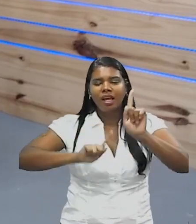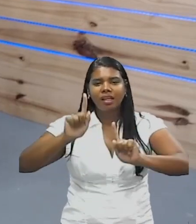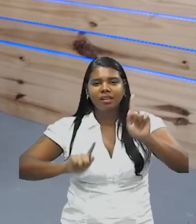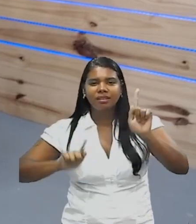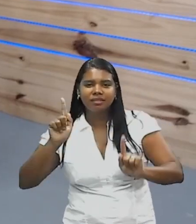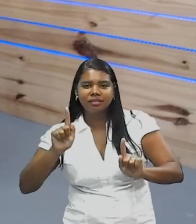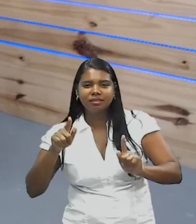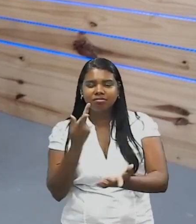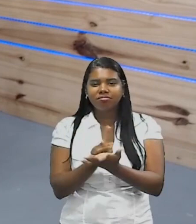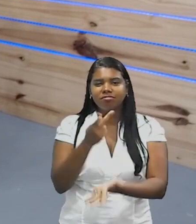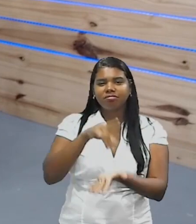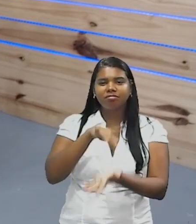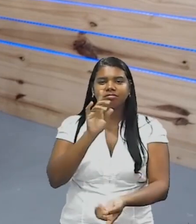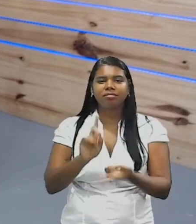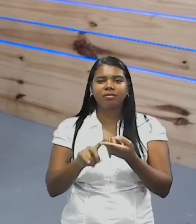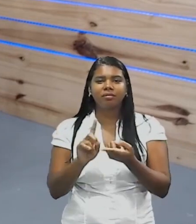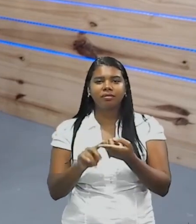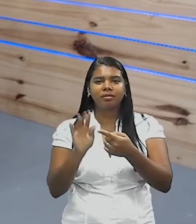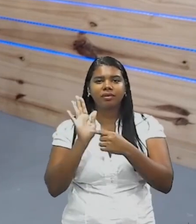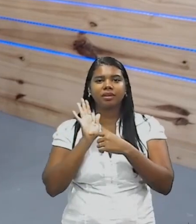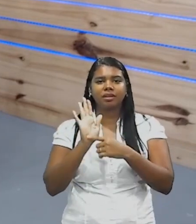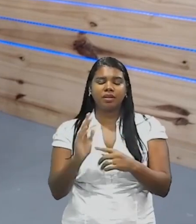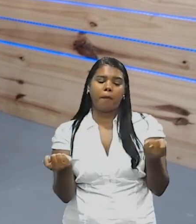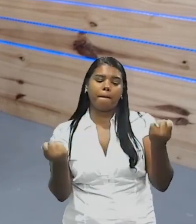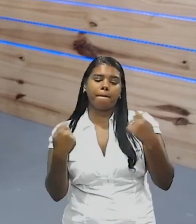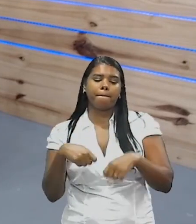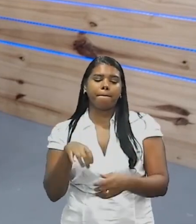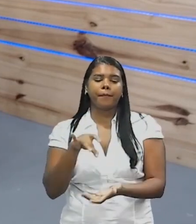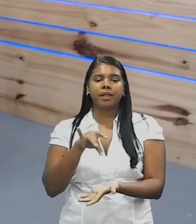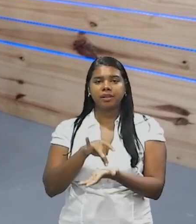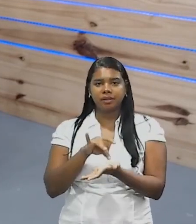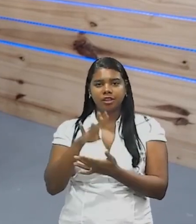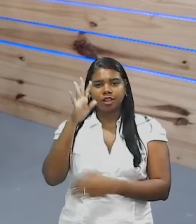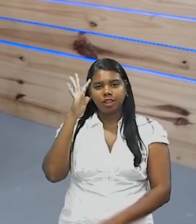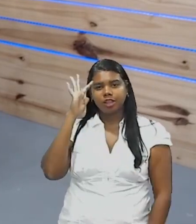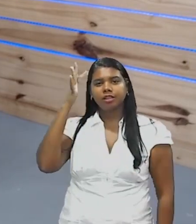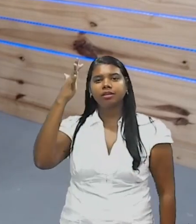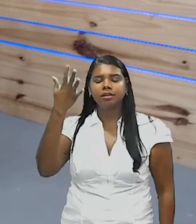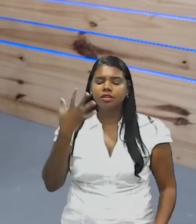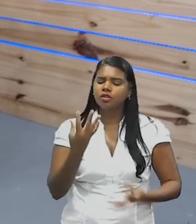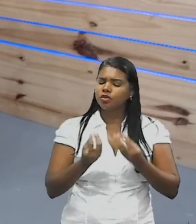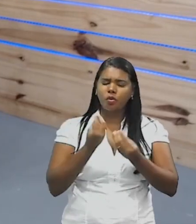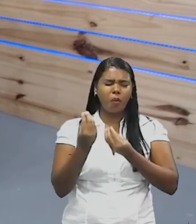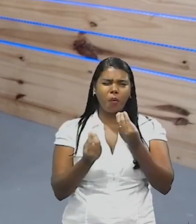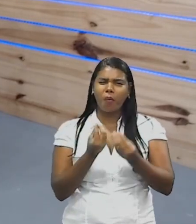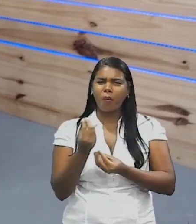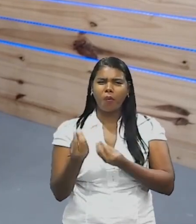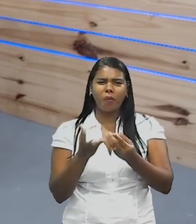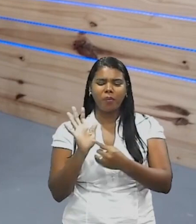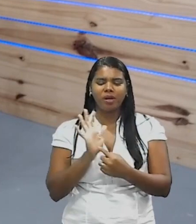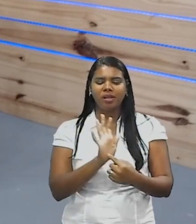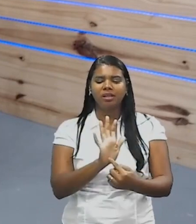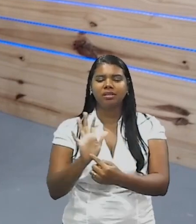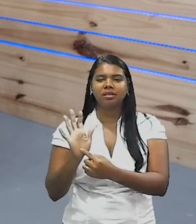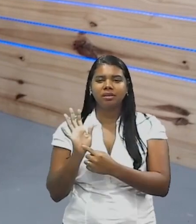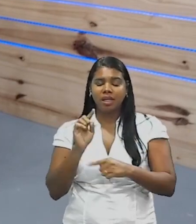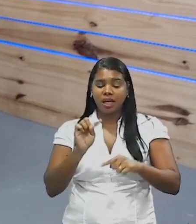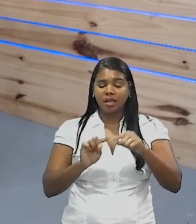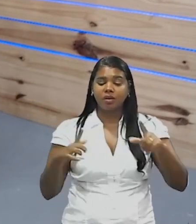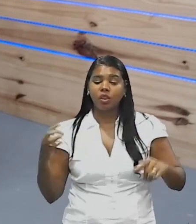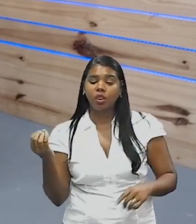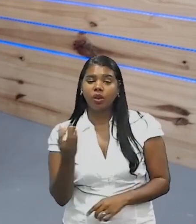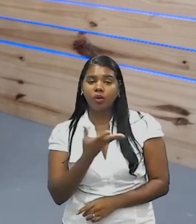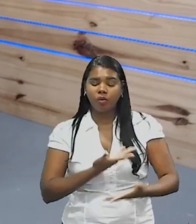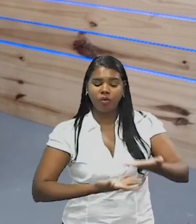de evidências que tragam possibilidades de decisões, de como você vai atuar, de produtos novos,